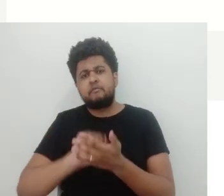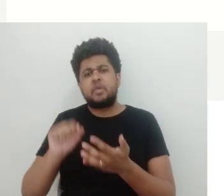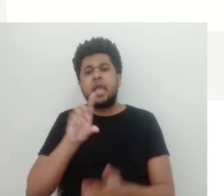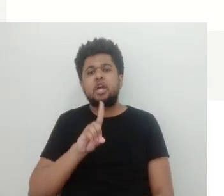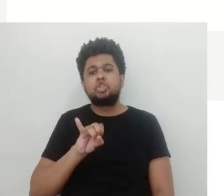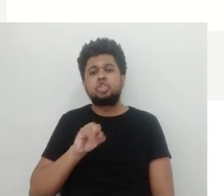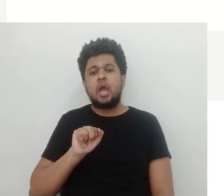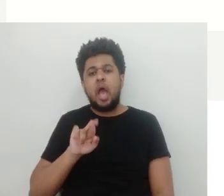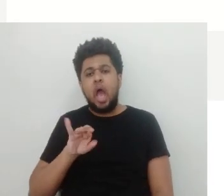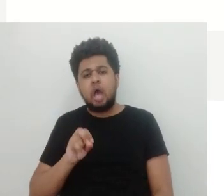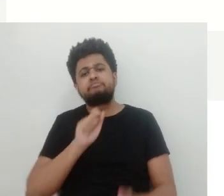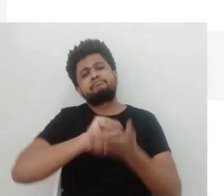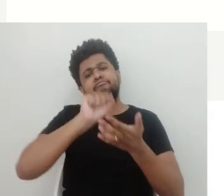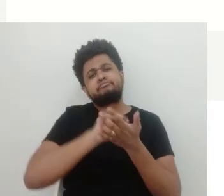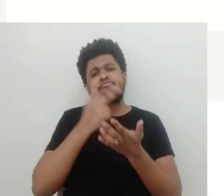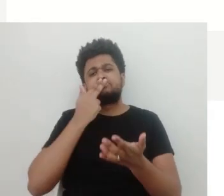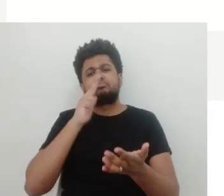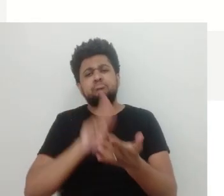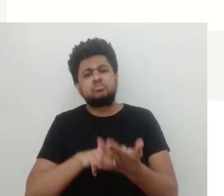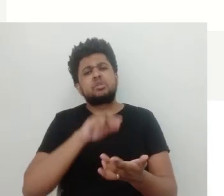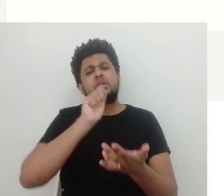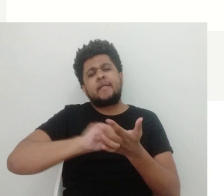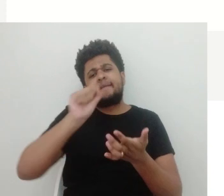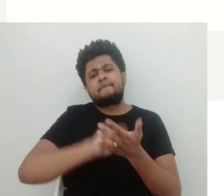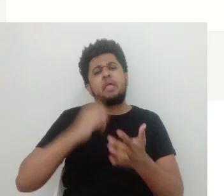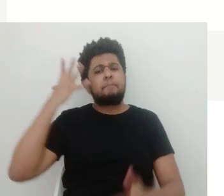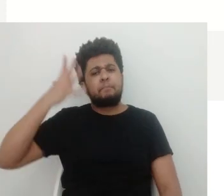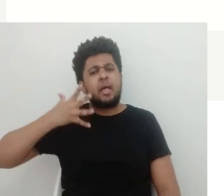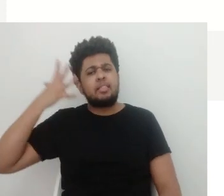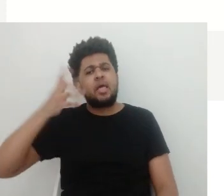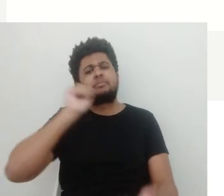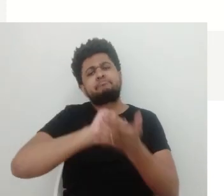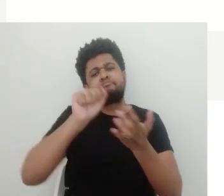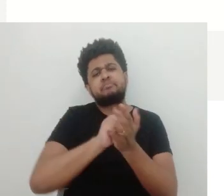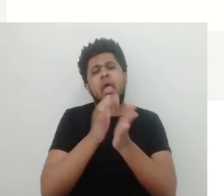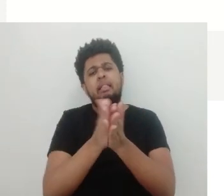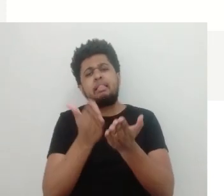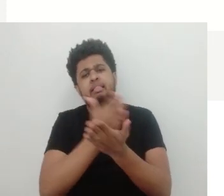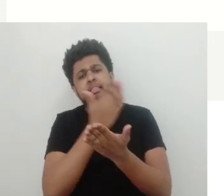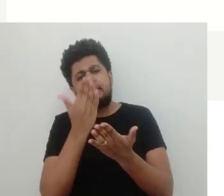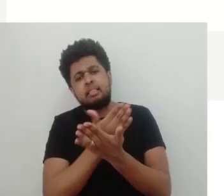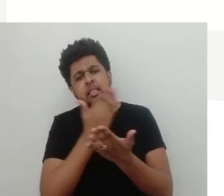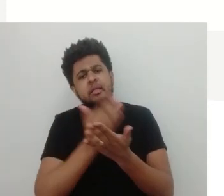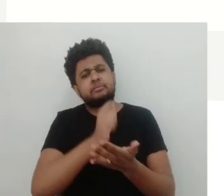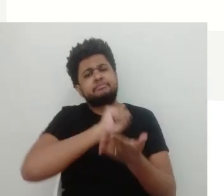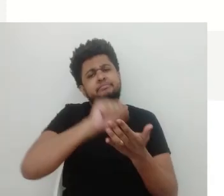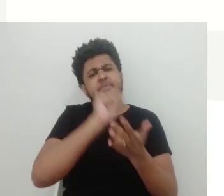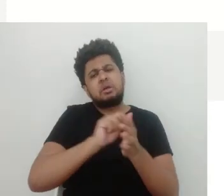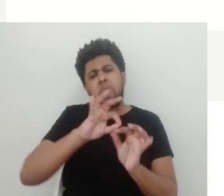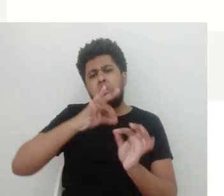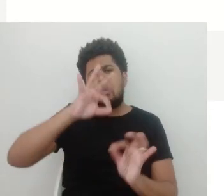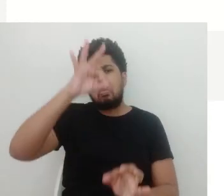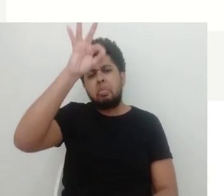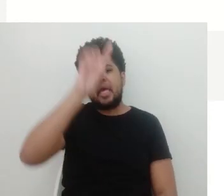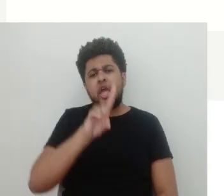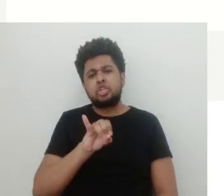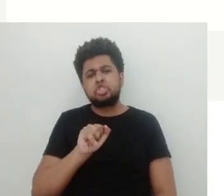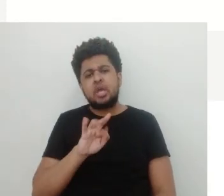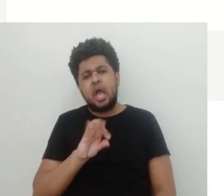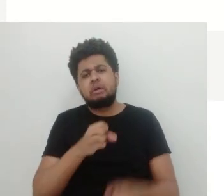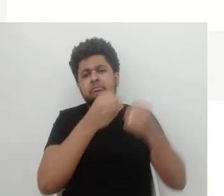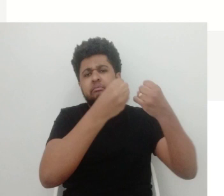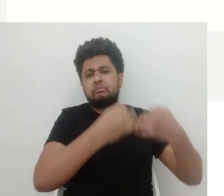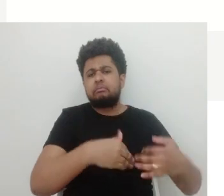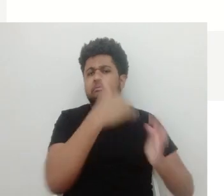algumas vezes publicados, às vezes cartas para amigos. Então, o meu projeto é voltado para os